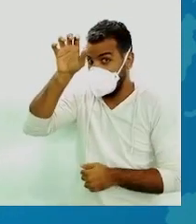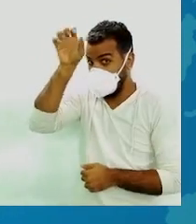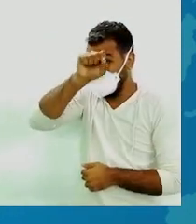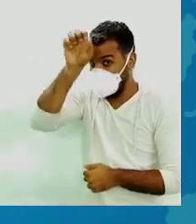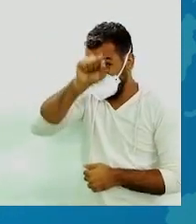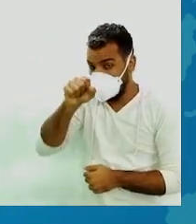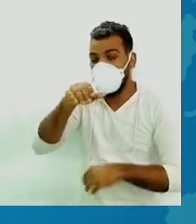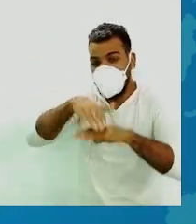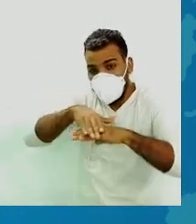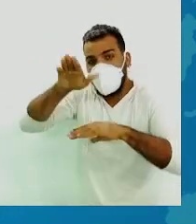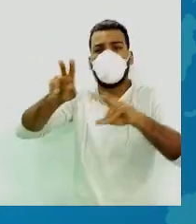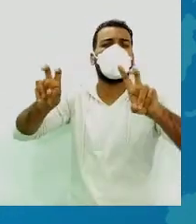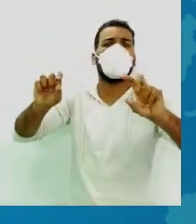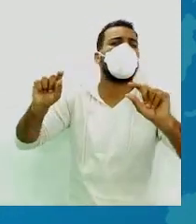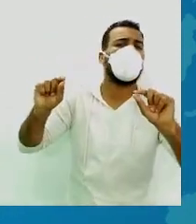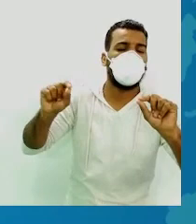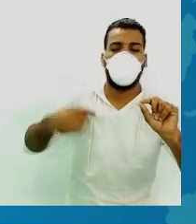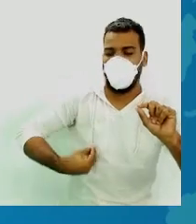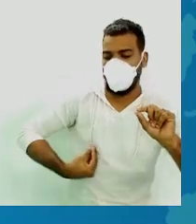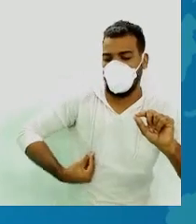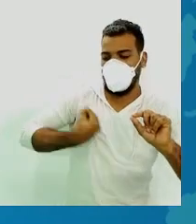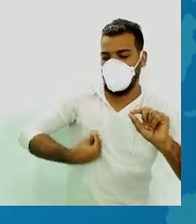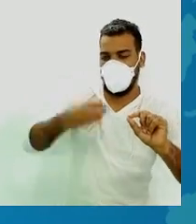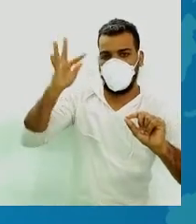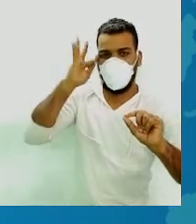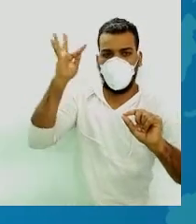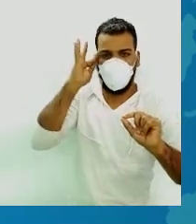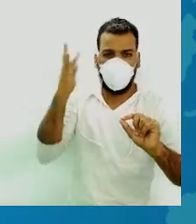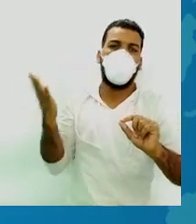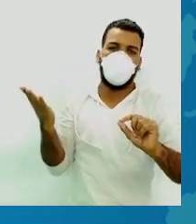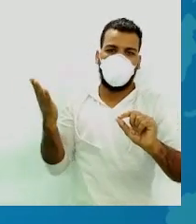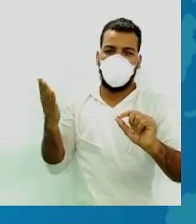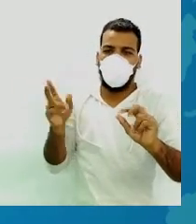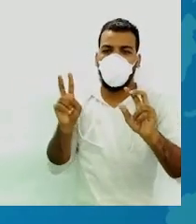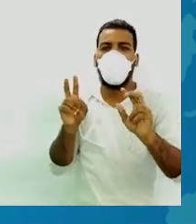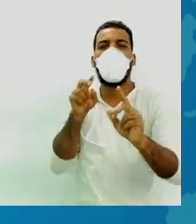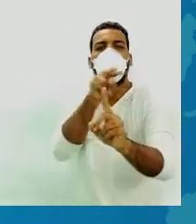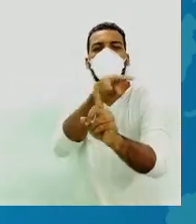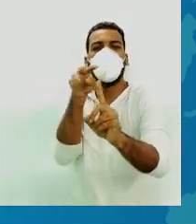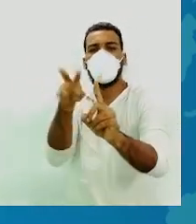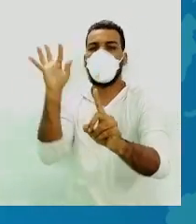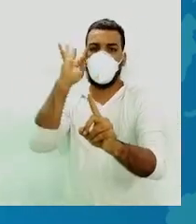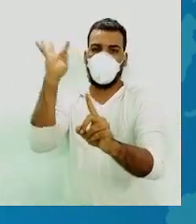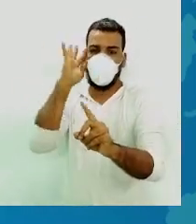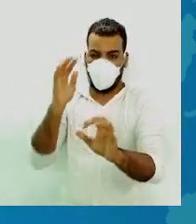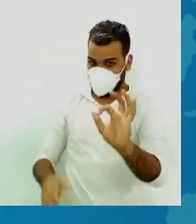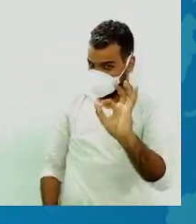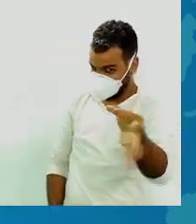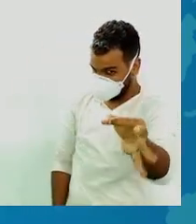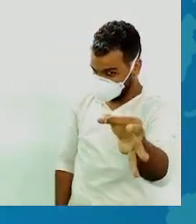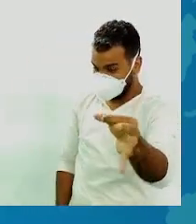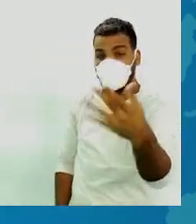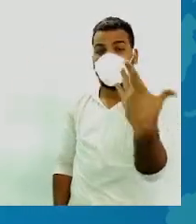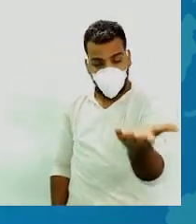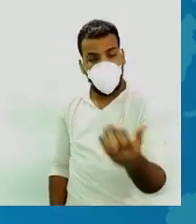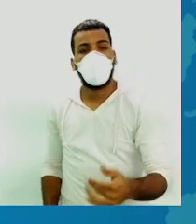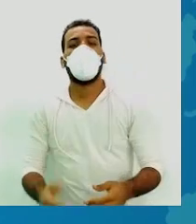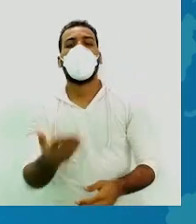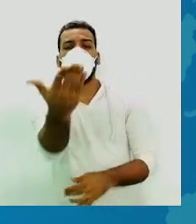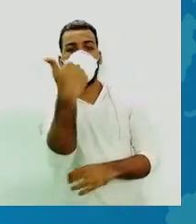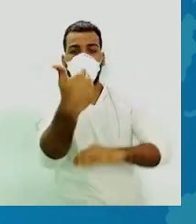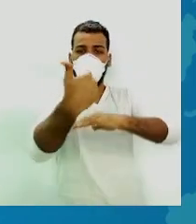pouco mais a respeito dessa vida filosófica, desse olhar filosófico, tá bom? Também você pode ir lá na minha